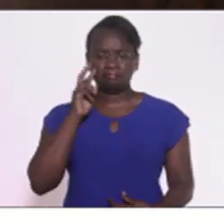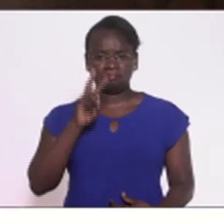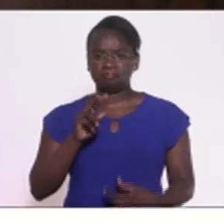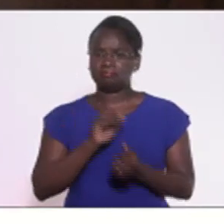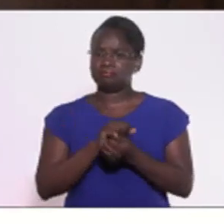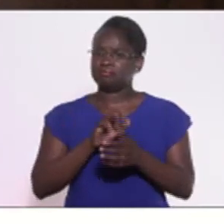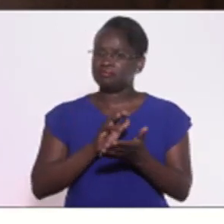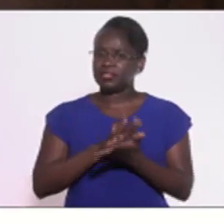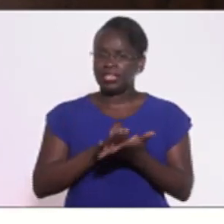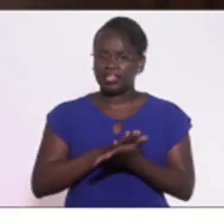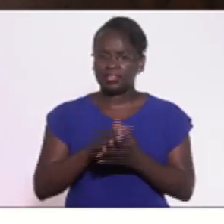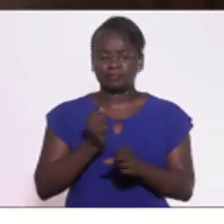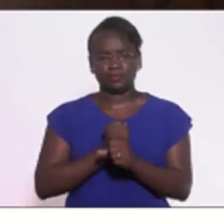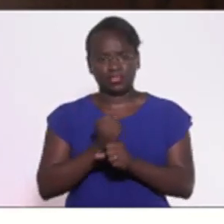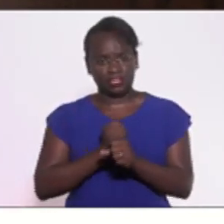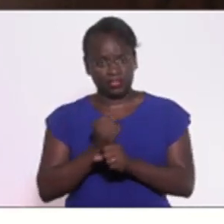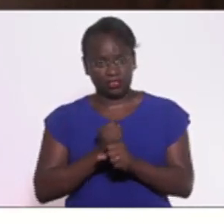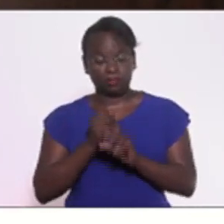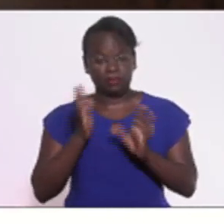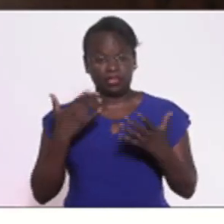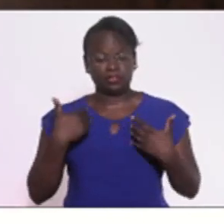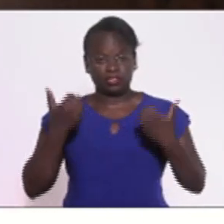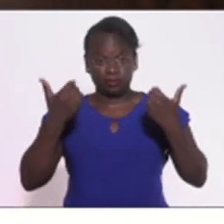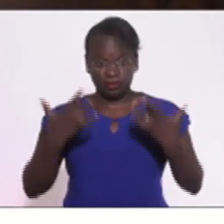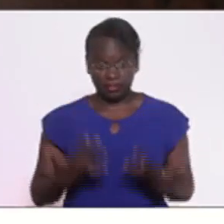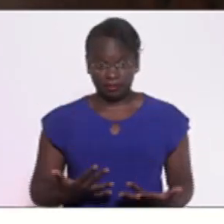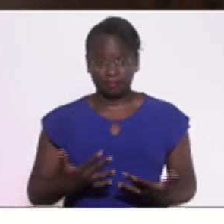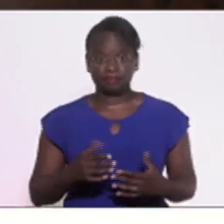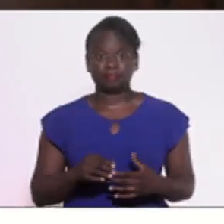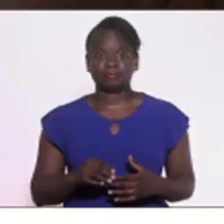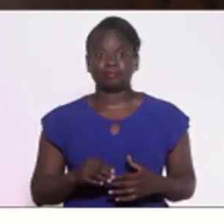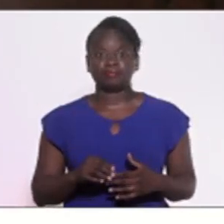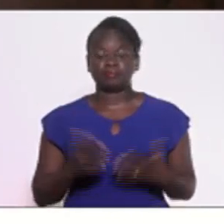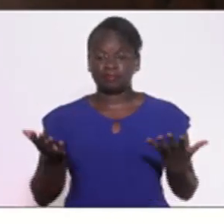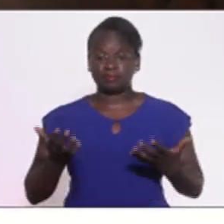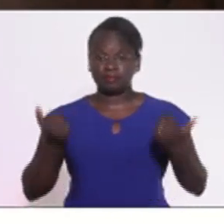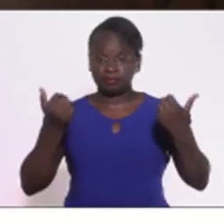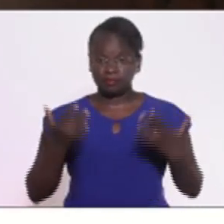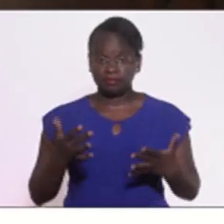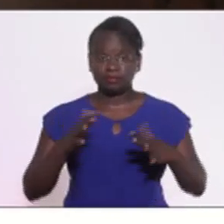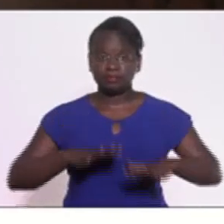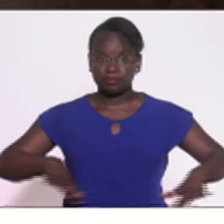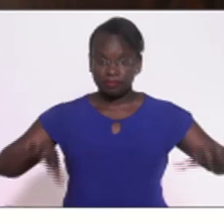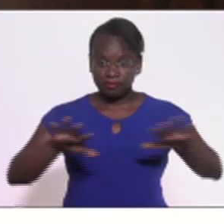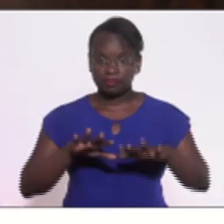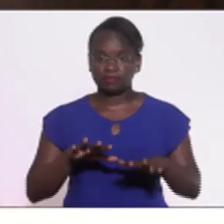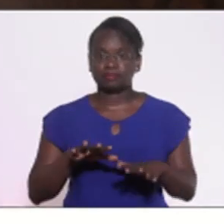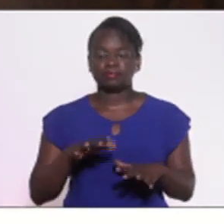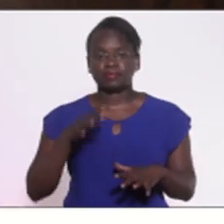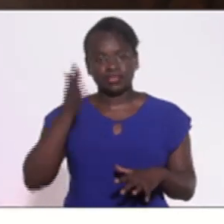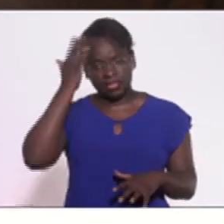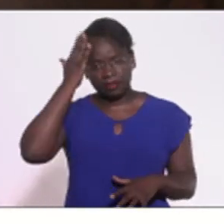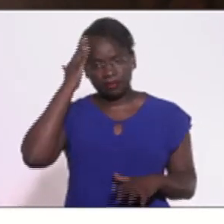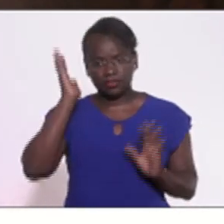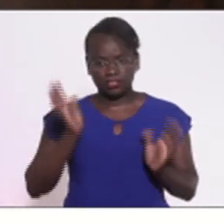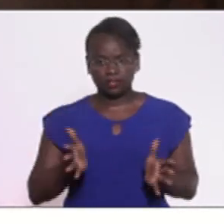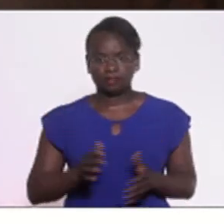Muitos anos. Mas eu quero registrar, e o que eu vou registrar todos sabem.